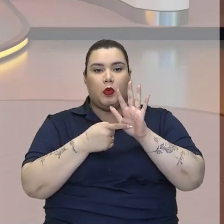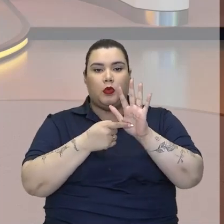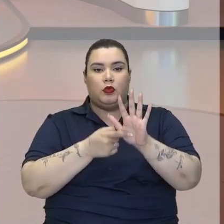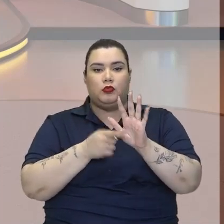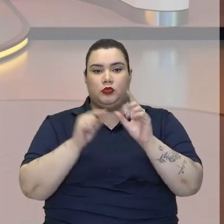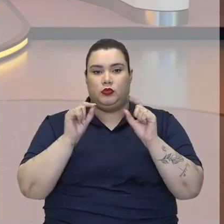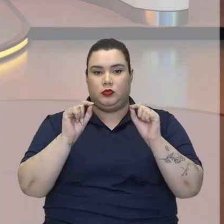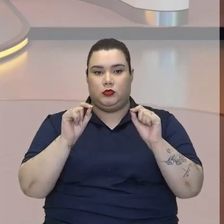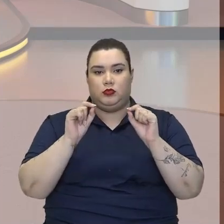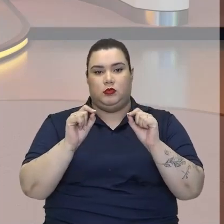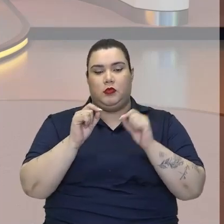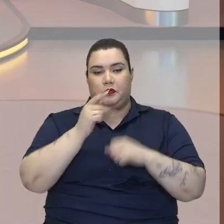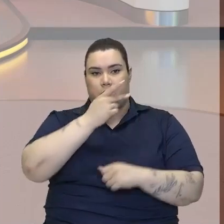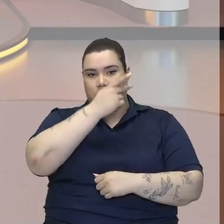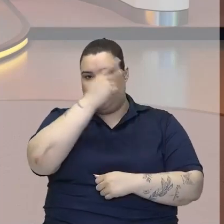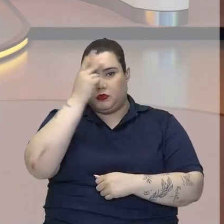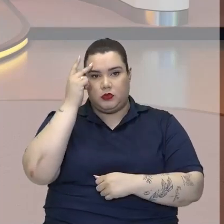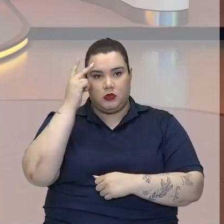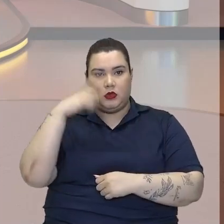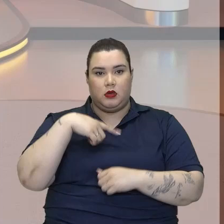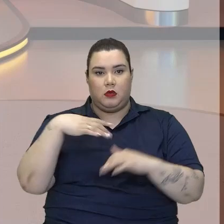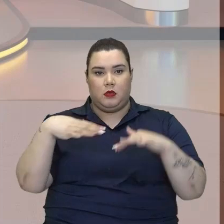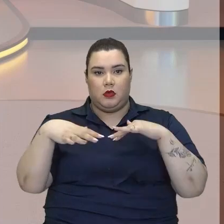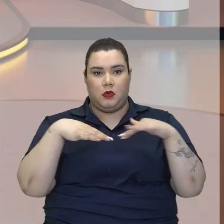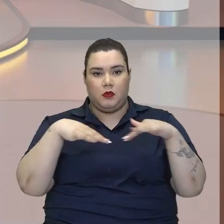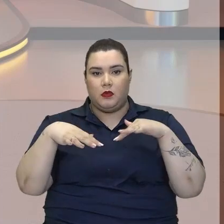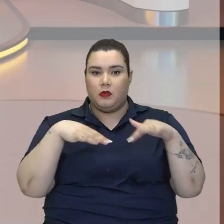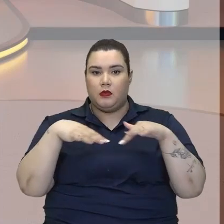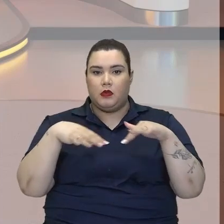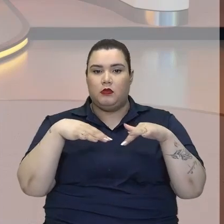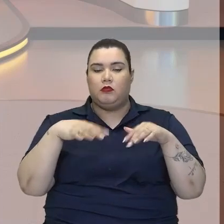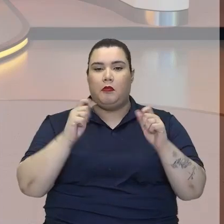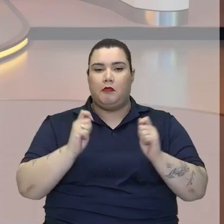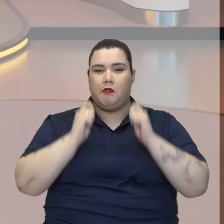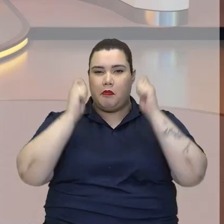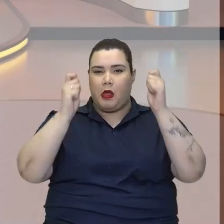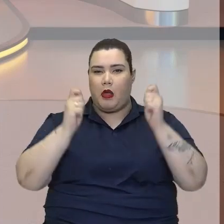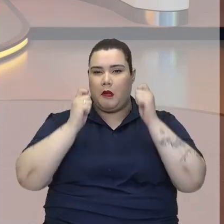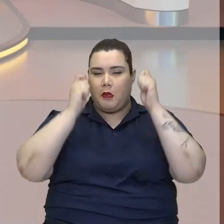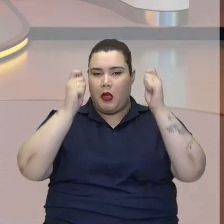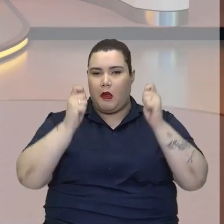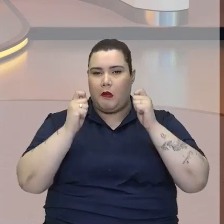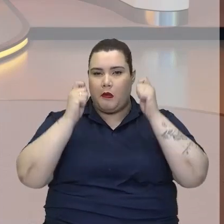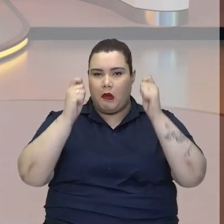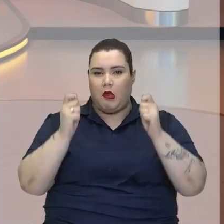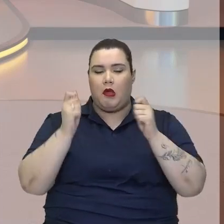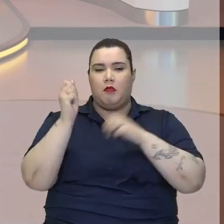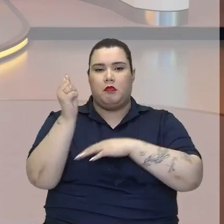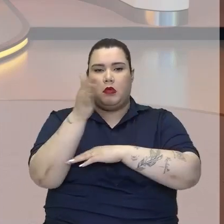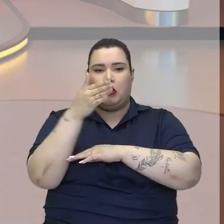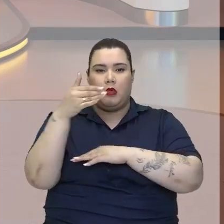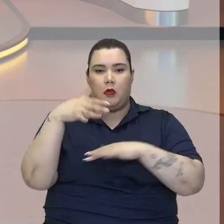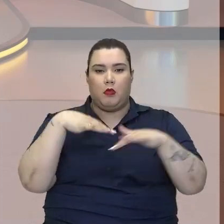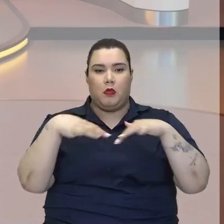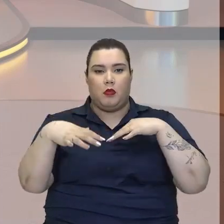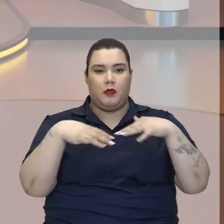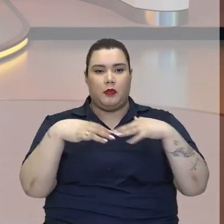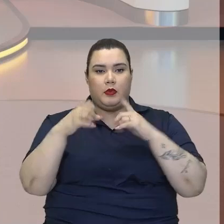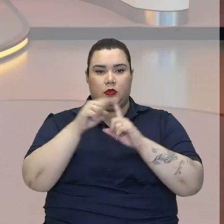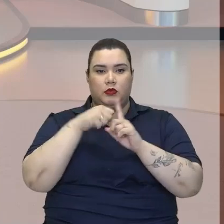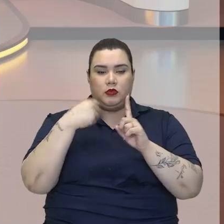Olhem, pessoas se movimentando, levantando bandeiras, faixas, pessoas em movimento,